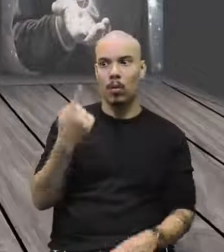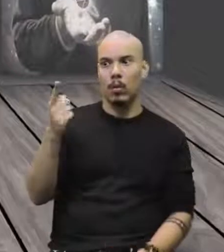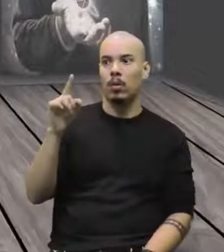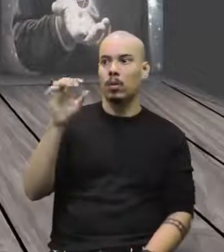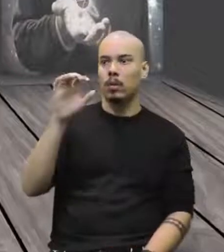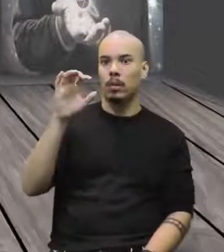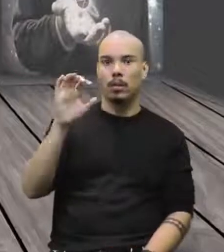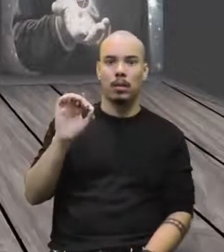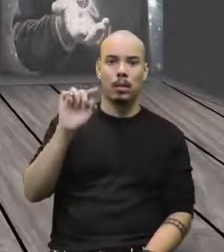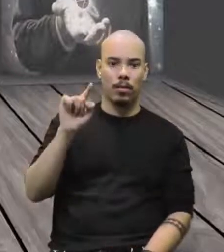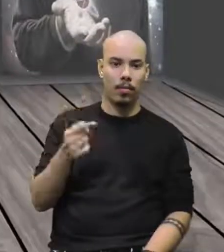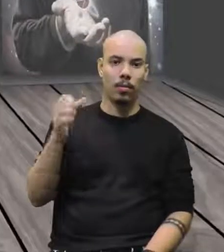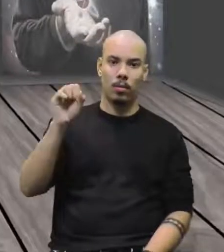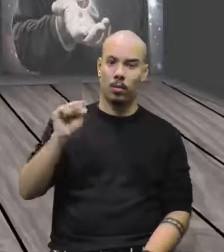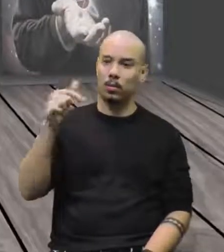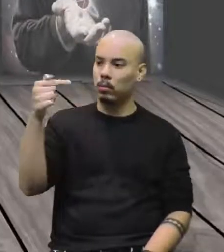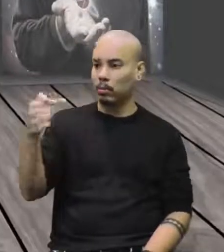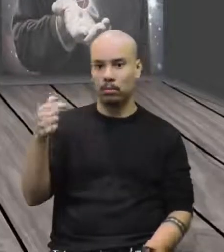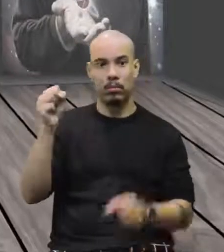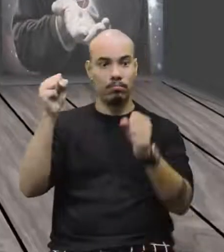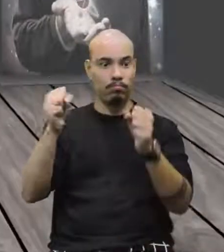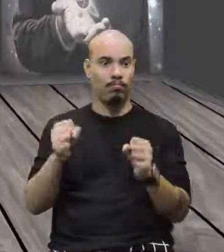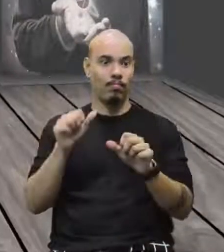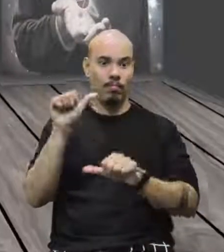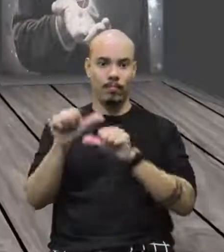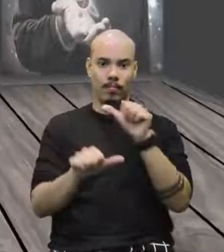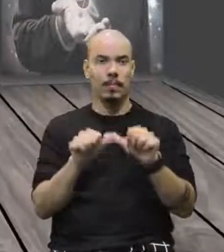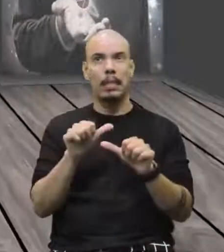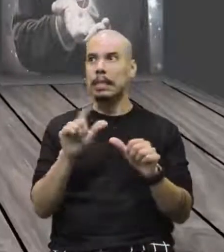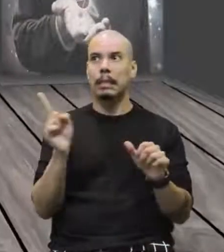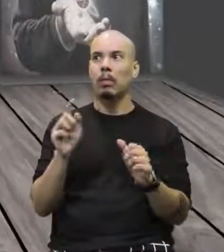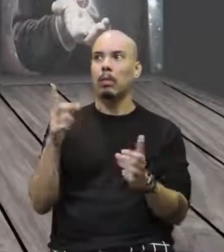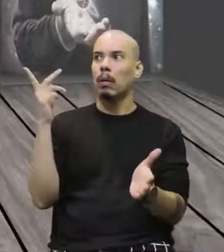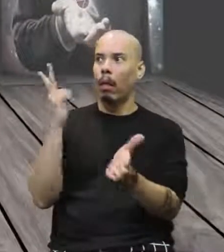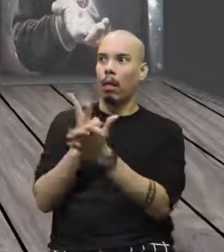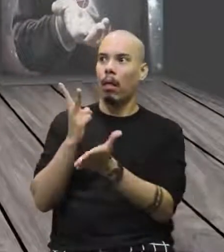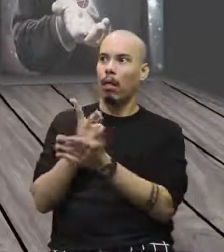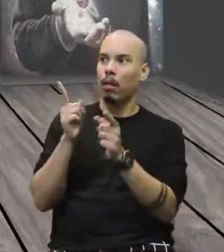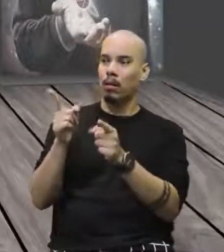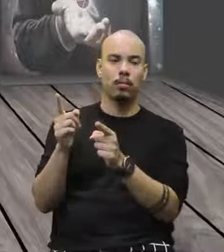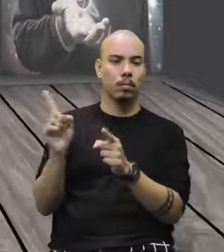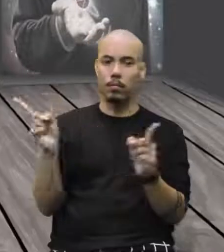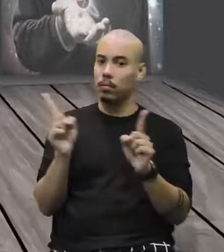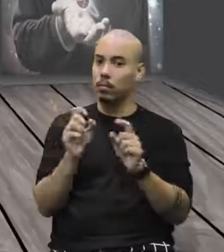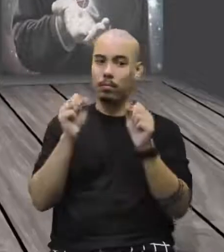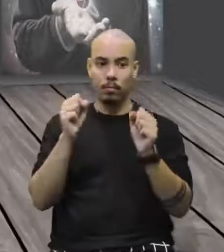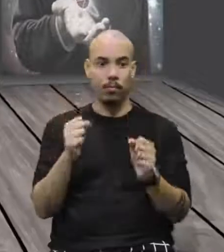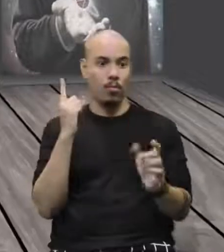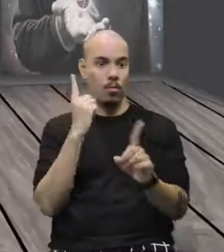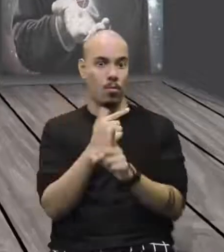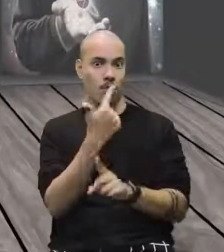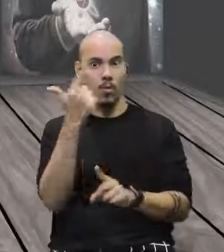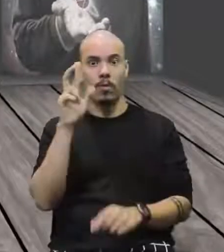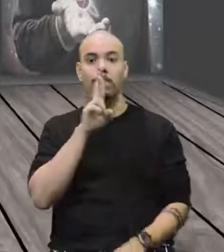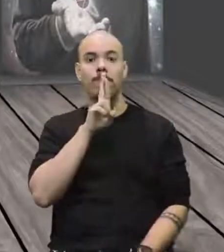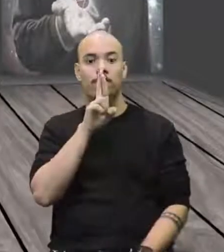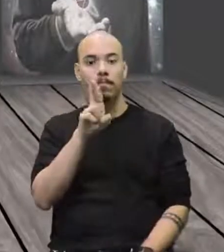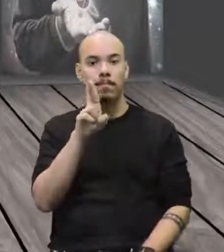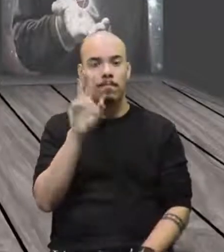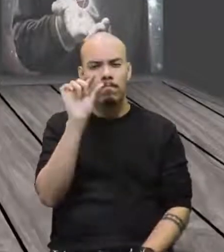0,87. Então, poderia mudar um pouco. Então, se eu... Ah, não, tem que ser 2,58. Não, poderia ter encontrado um resultado